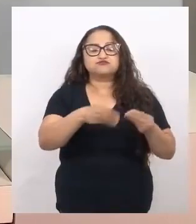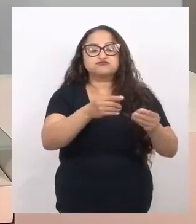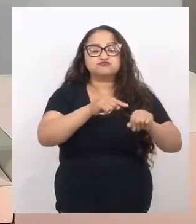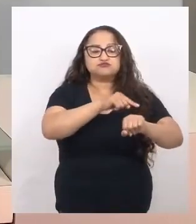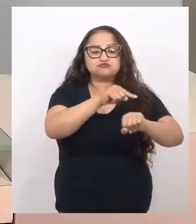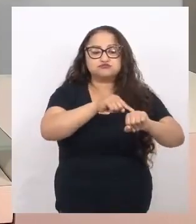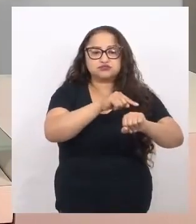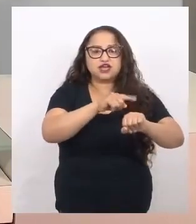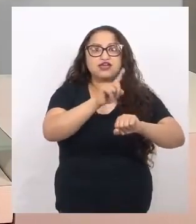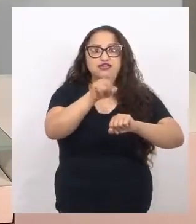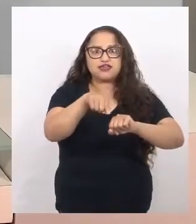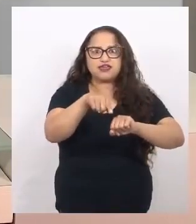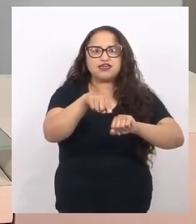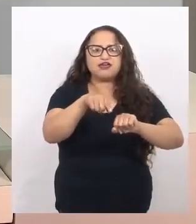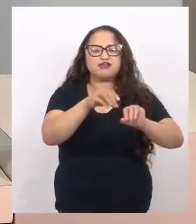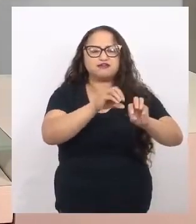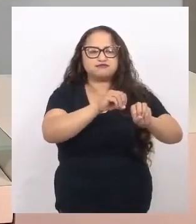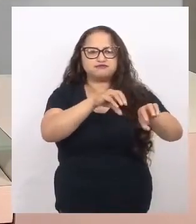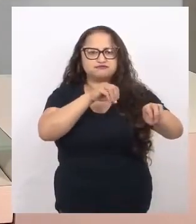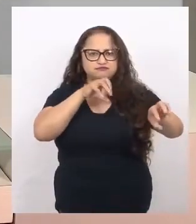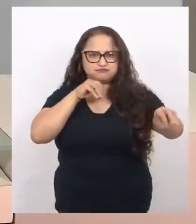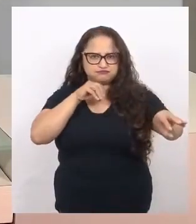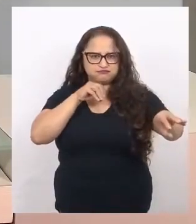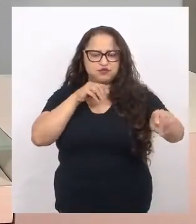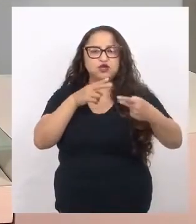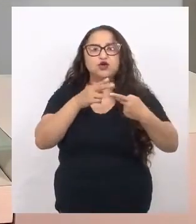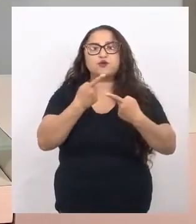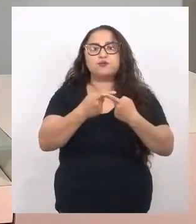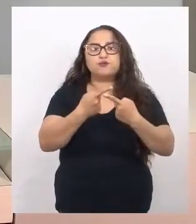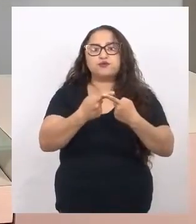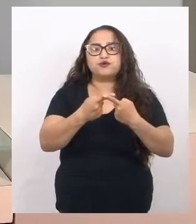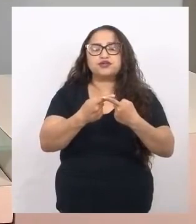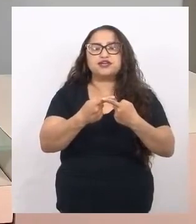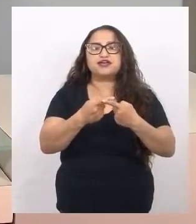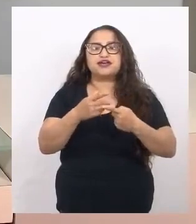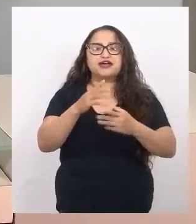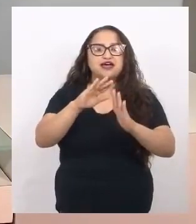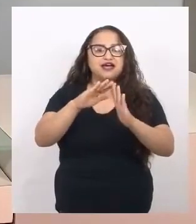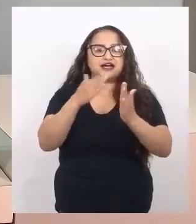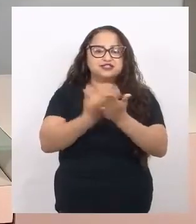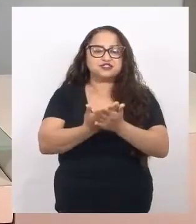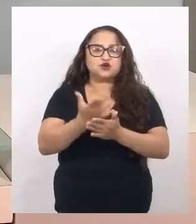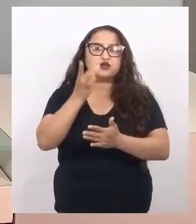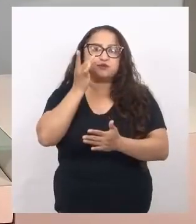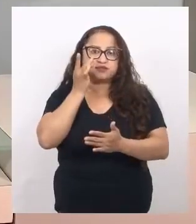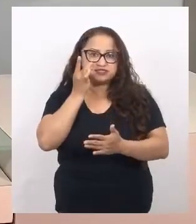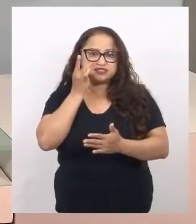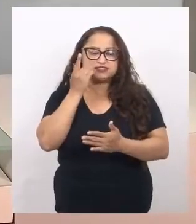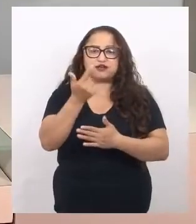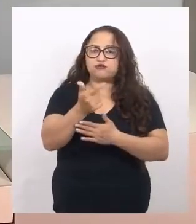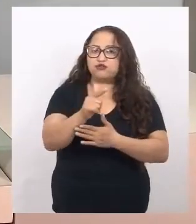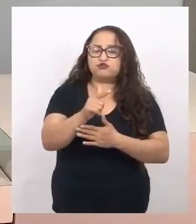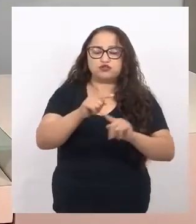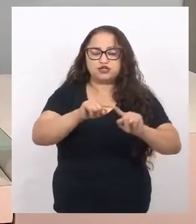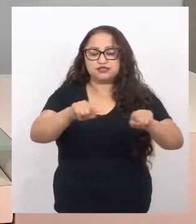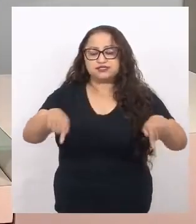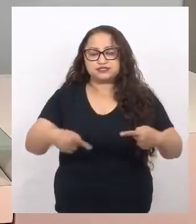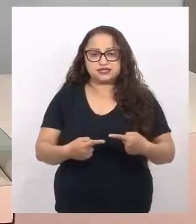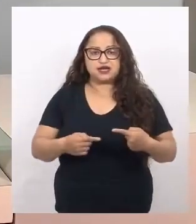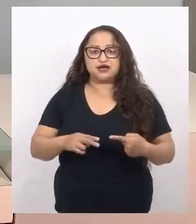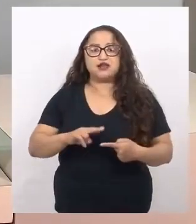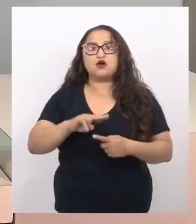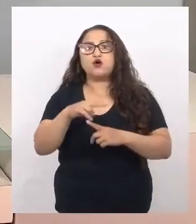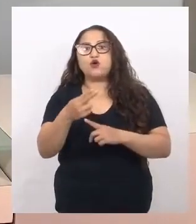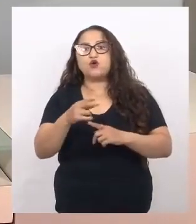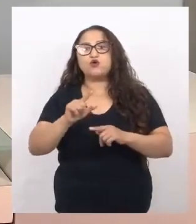serão remotas, porque por algum motivo a escola não pode fazer presencial, às vezes não tem sala o suficiente, ou o turno seguinte já começa e